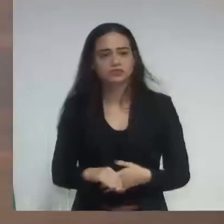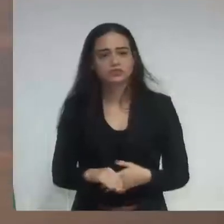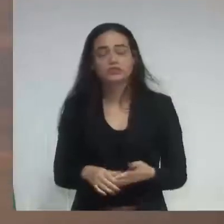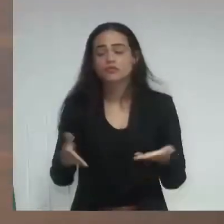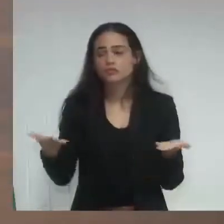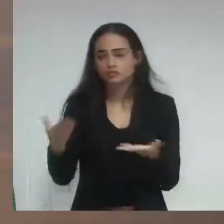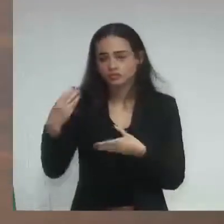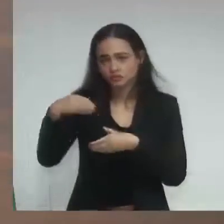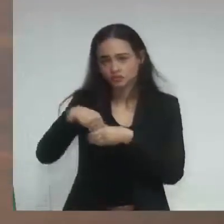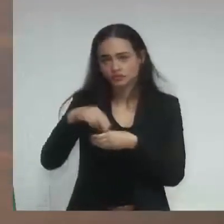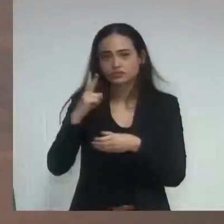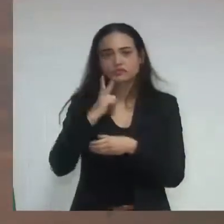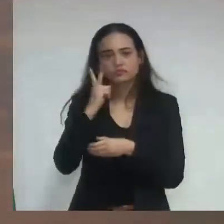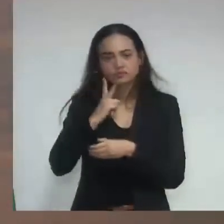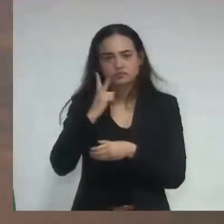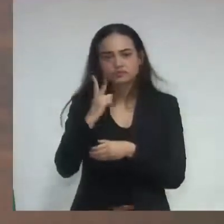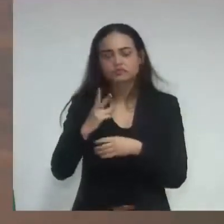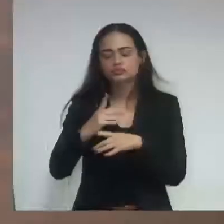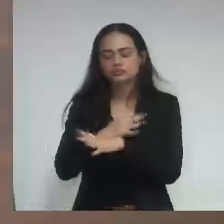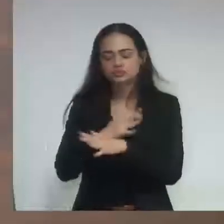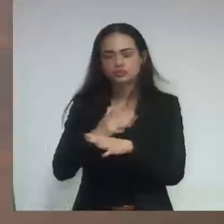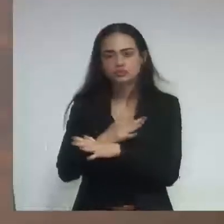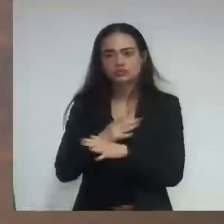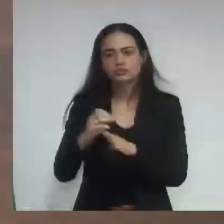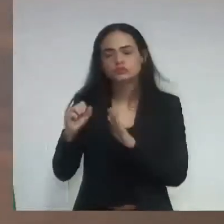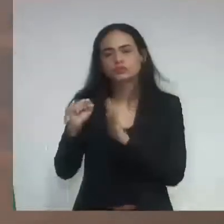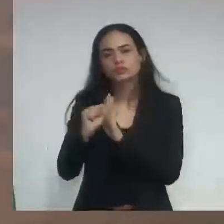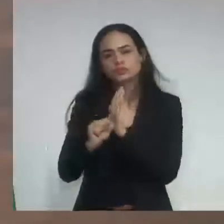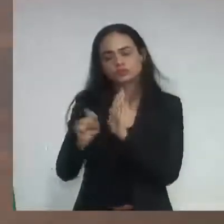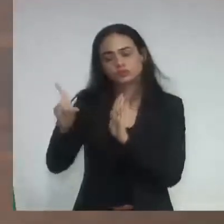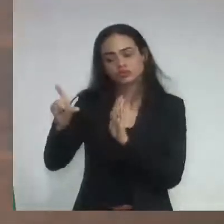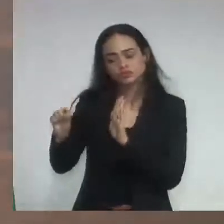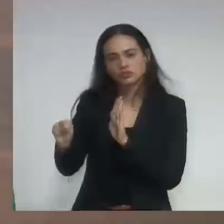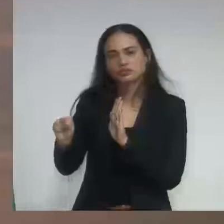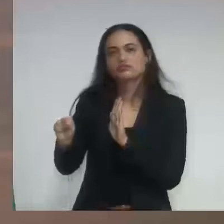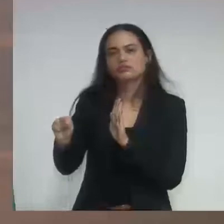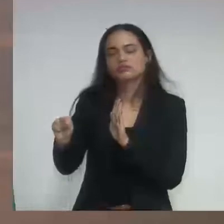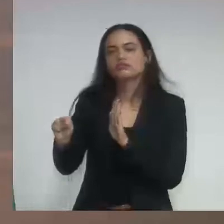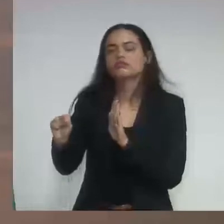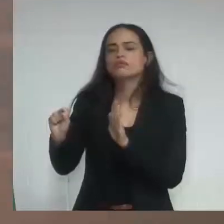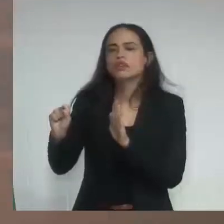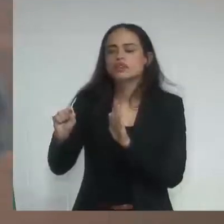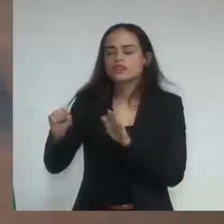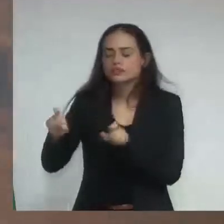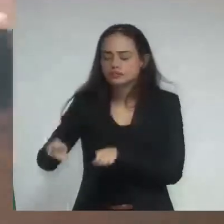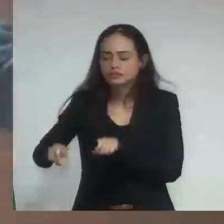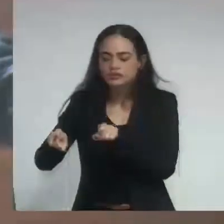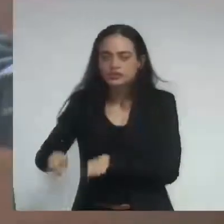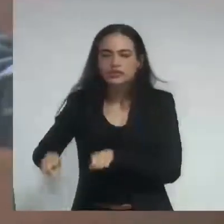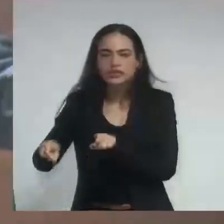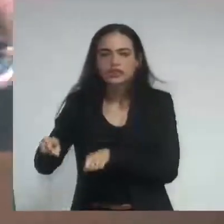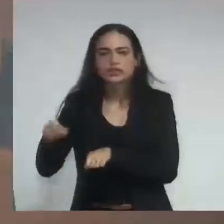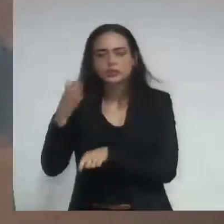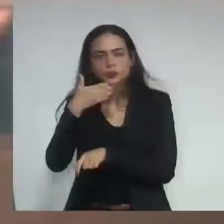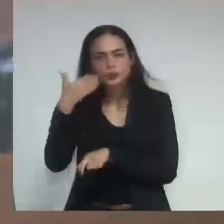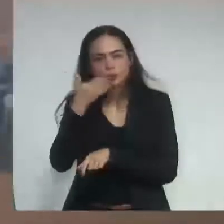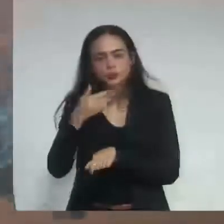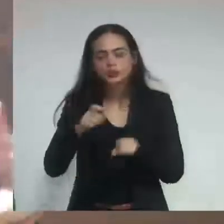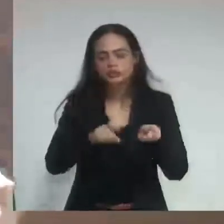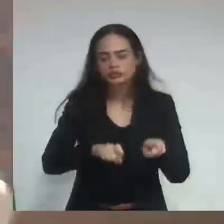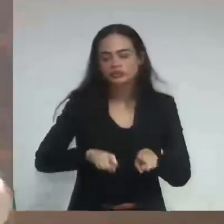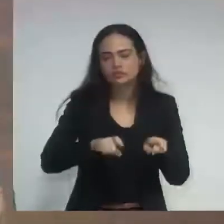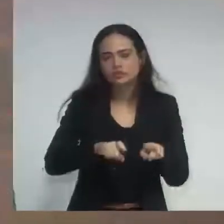Vinhedo desde o século XVIII, nas fazendas de açúcar, depois nas fazendas do café, né? E a gente